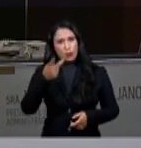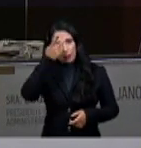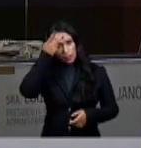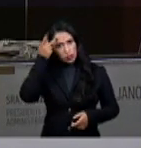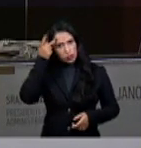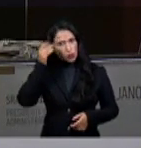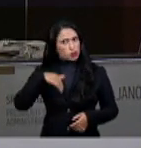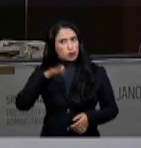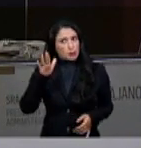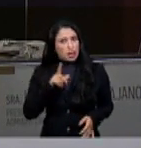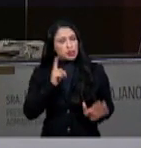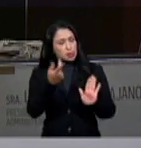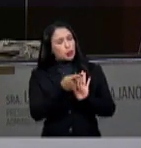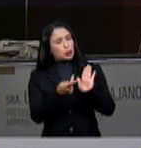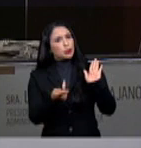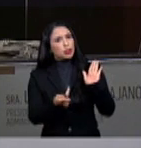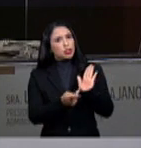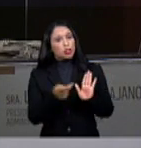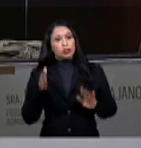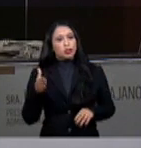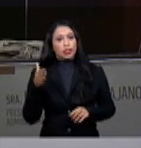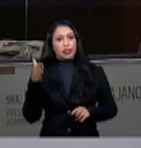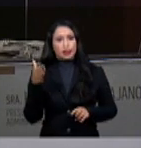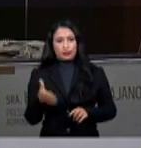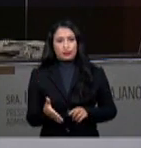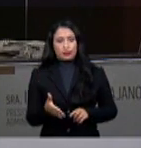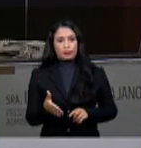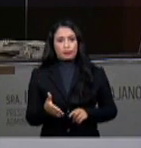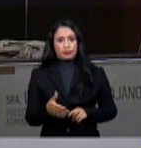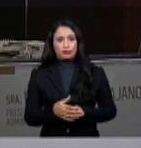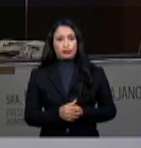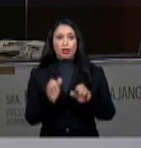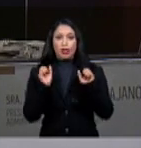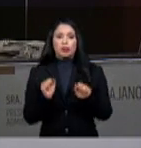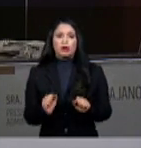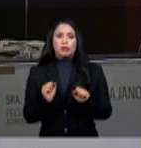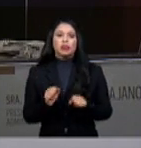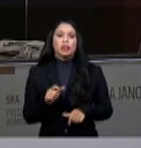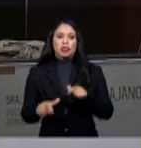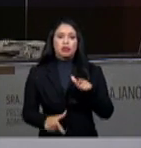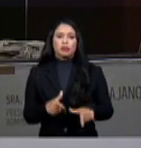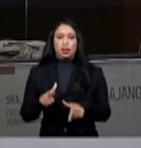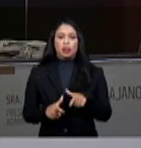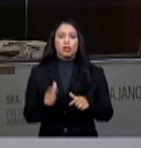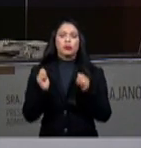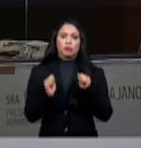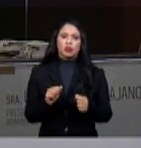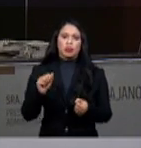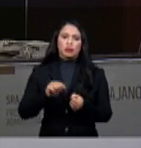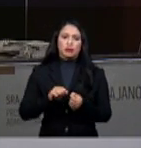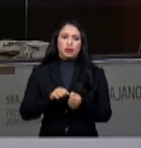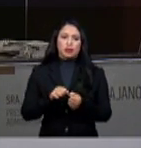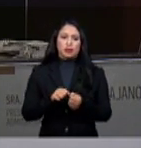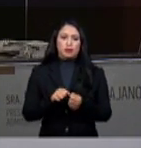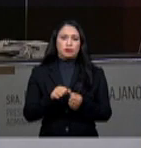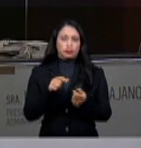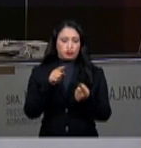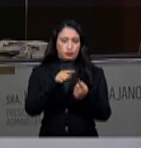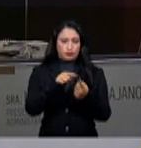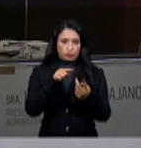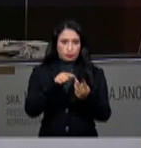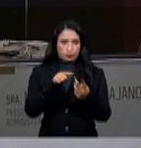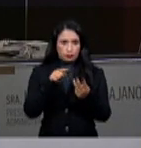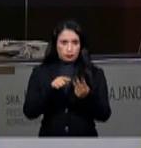a gente pode entrar com projeto direto para poder trabalhar nós podemos fazer isso e as três metros